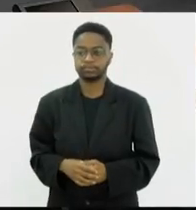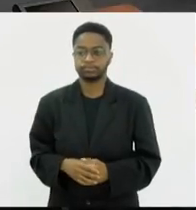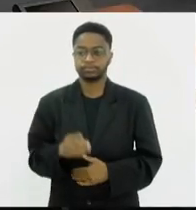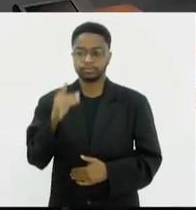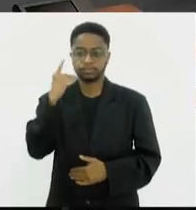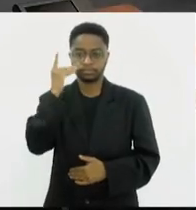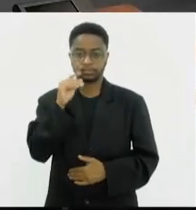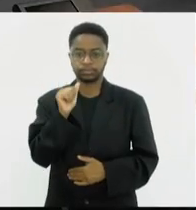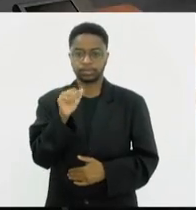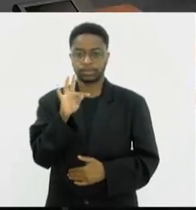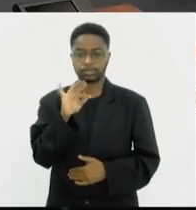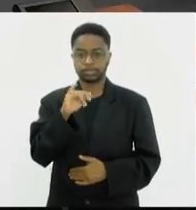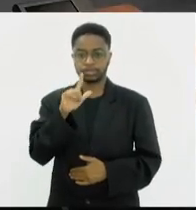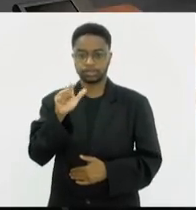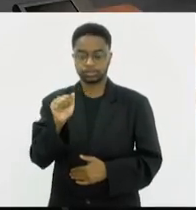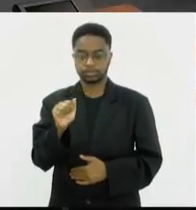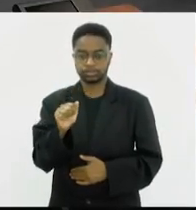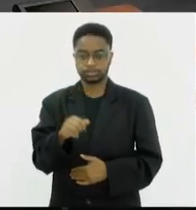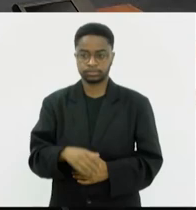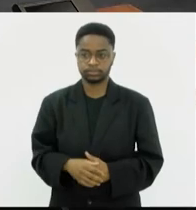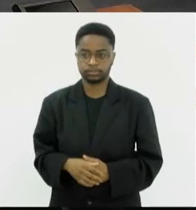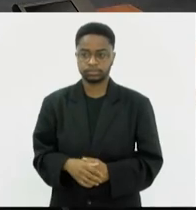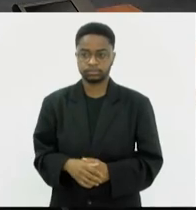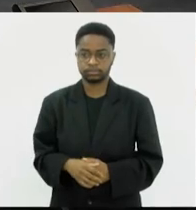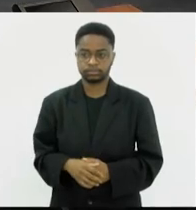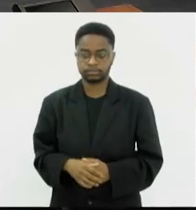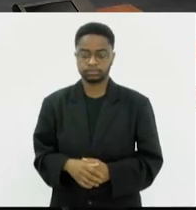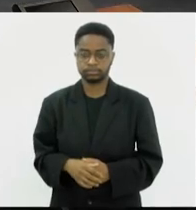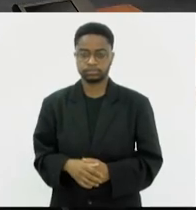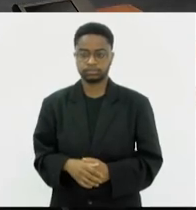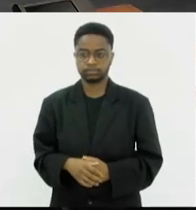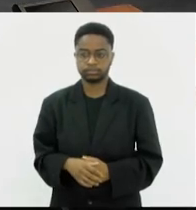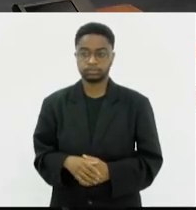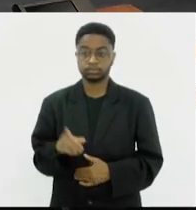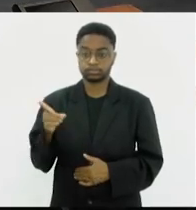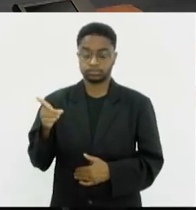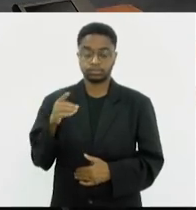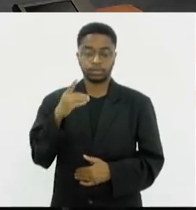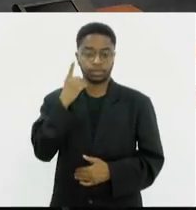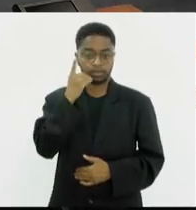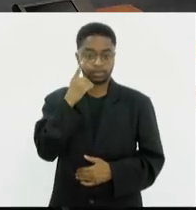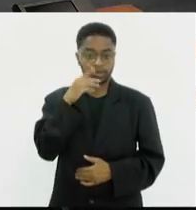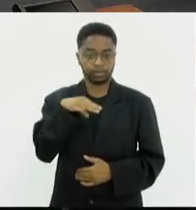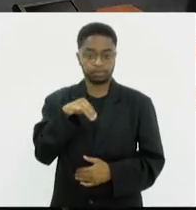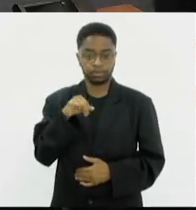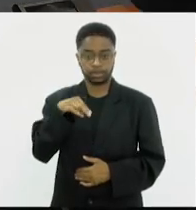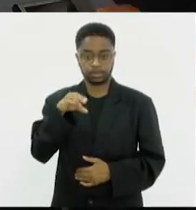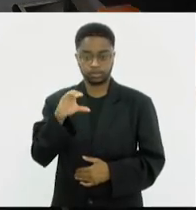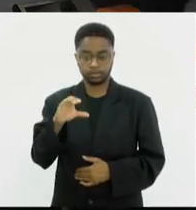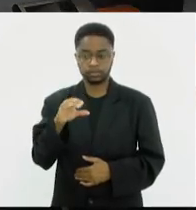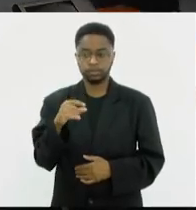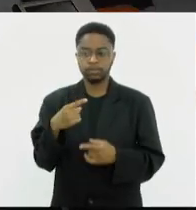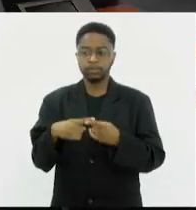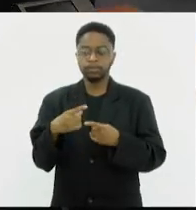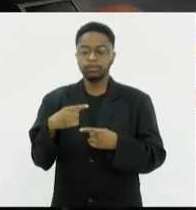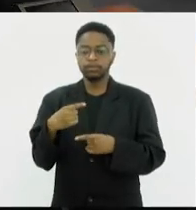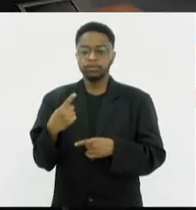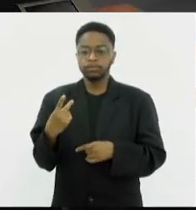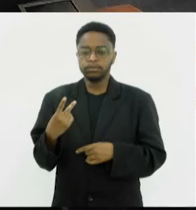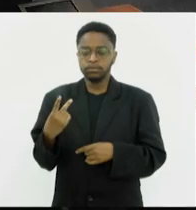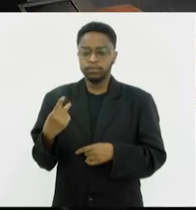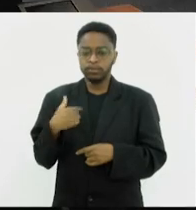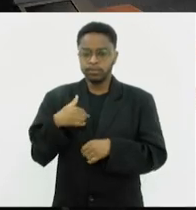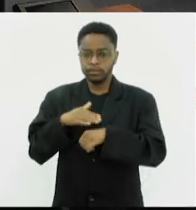Deputado Atila Nunes, quer falar? Não, senhor presidente. O deputado Carlos Mink, só porque eu estava conversando com o deputado